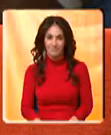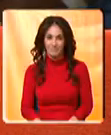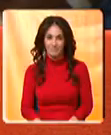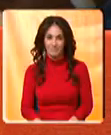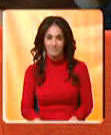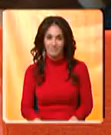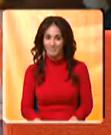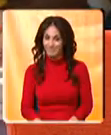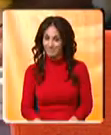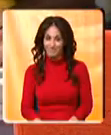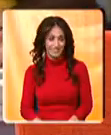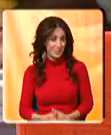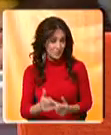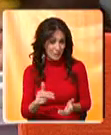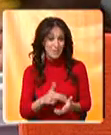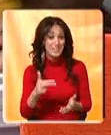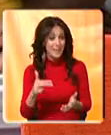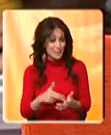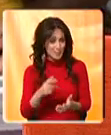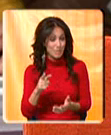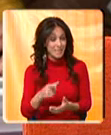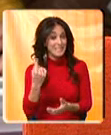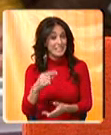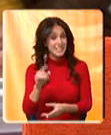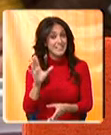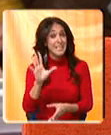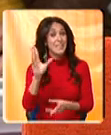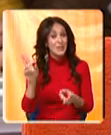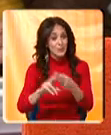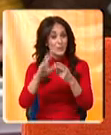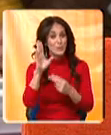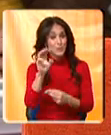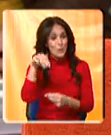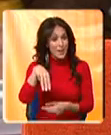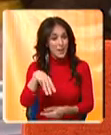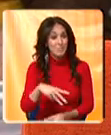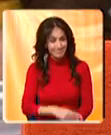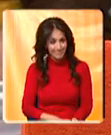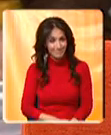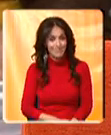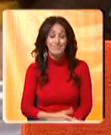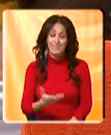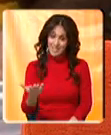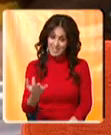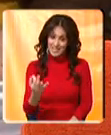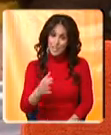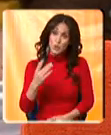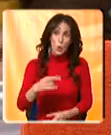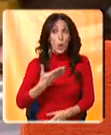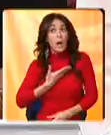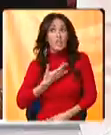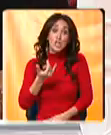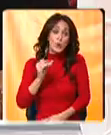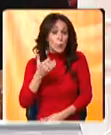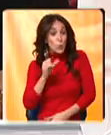Segredos. Ali não contava era que na floresta existisse um João M. Pois nem eu sabia na altura. Pois, ali era só o Dioguinho, o